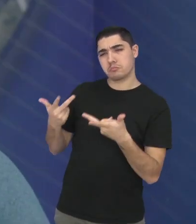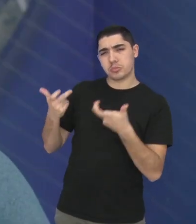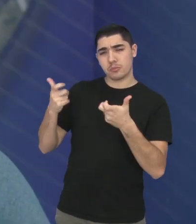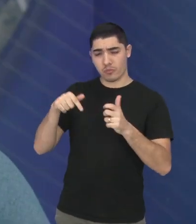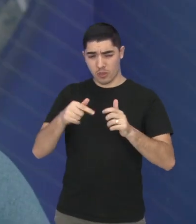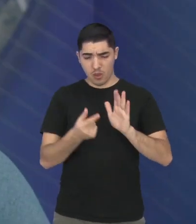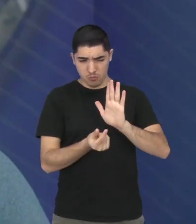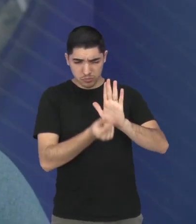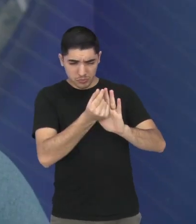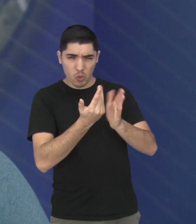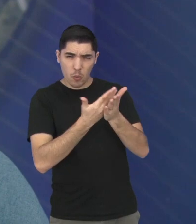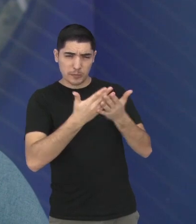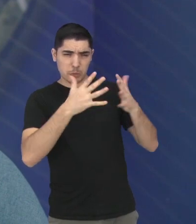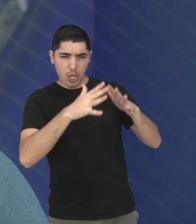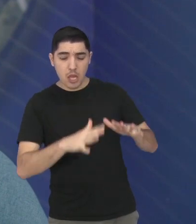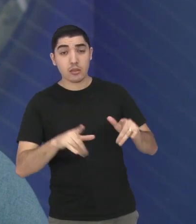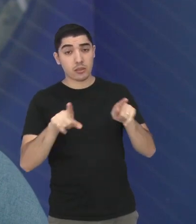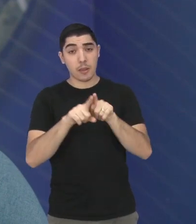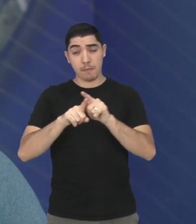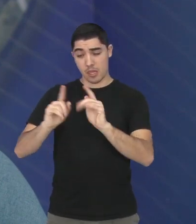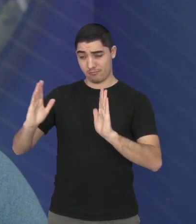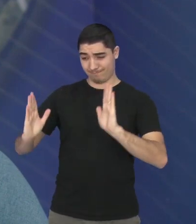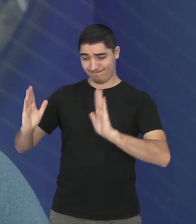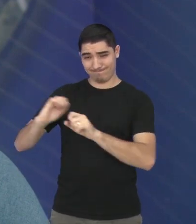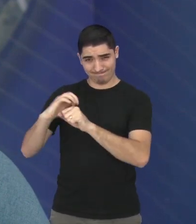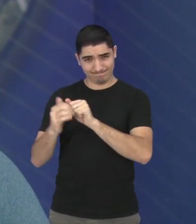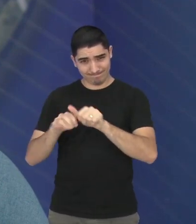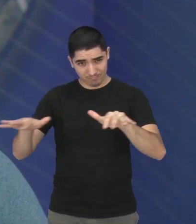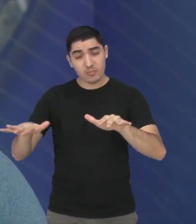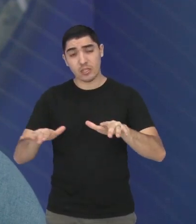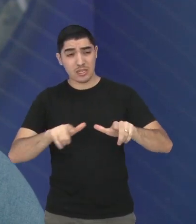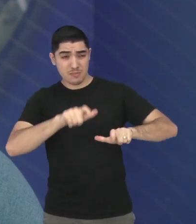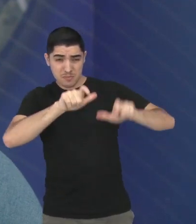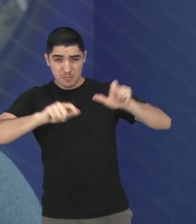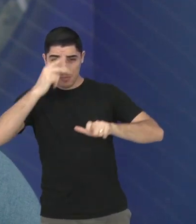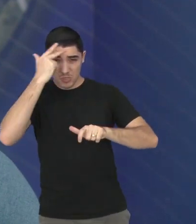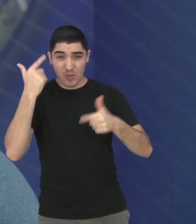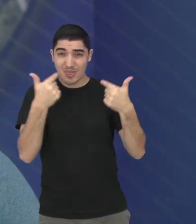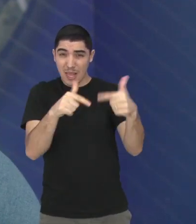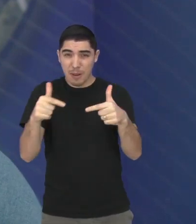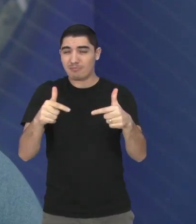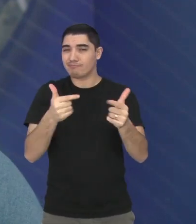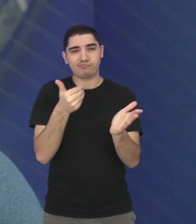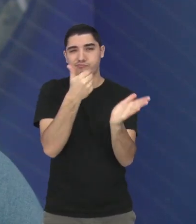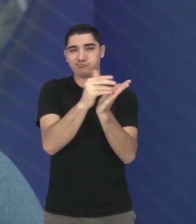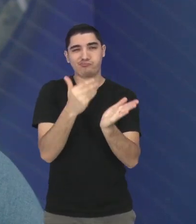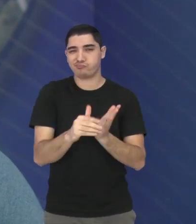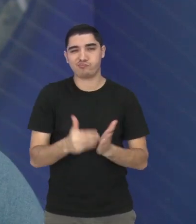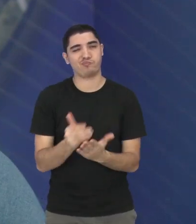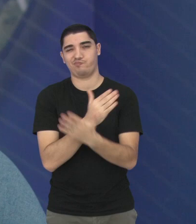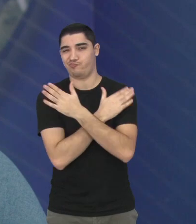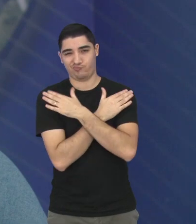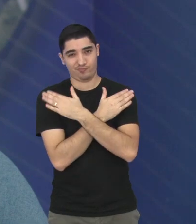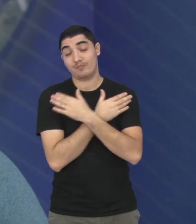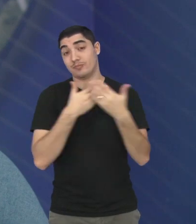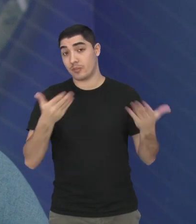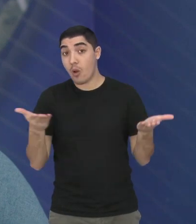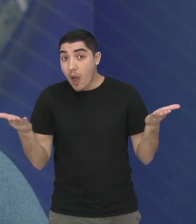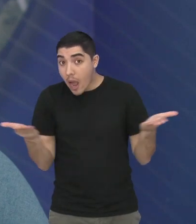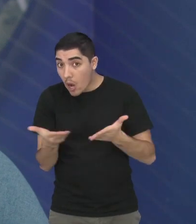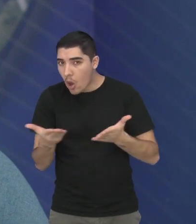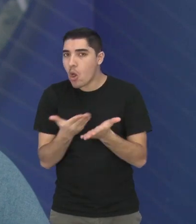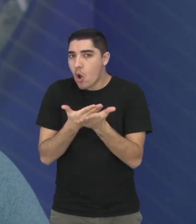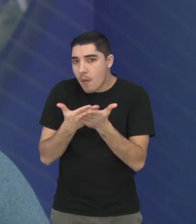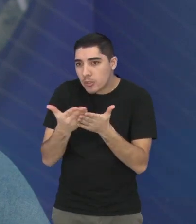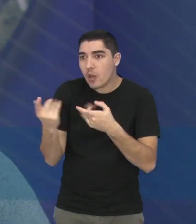uma recessão econômica e a pandemia da Covid-19, muitos empregos, infelizmente, foram perdidos. Agora, muitas